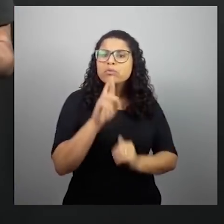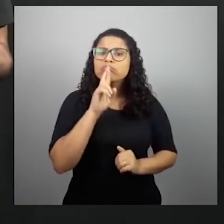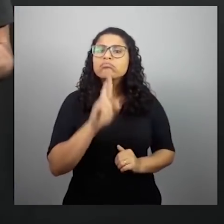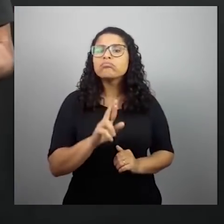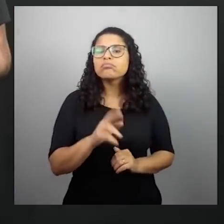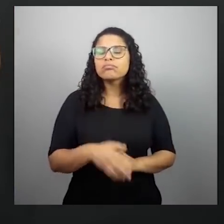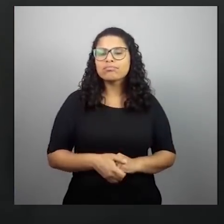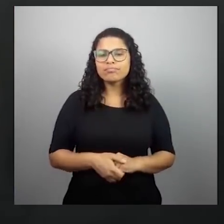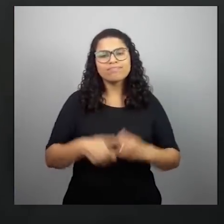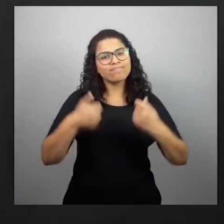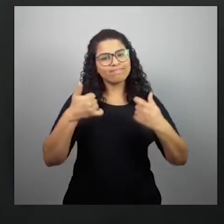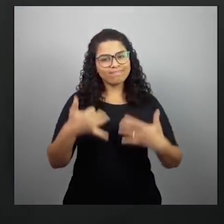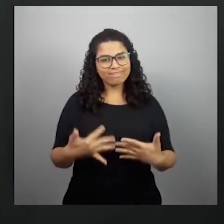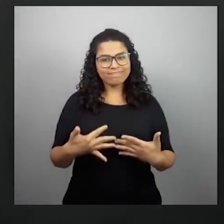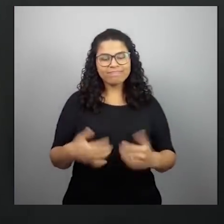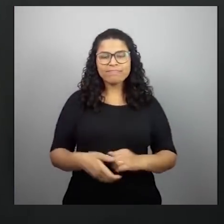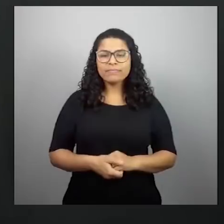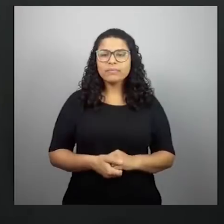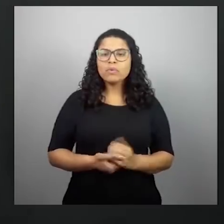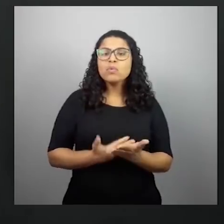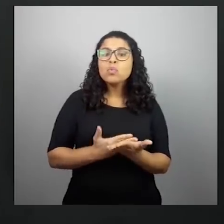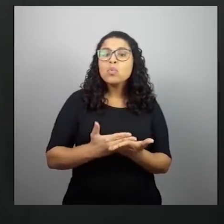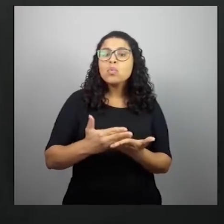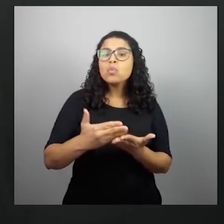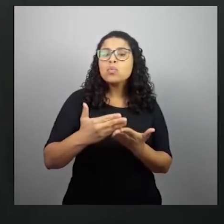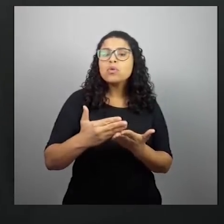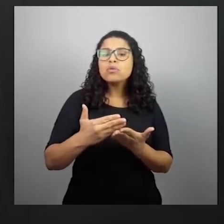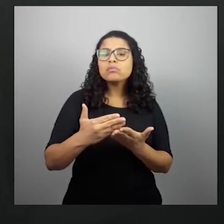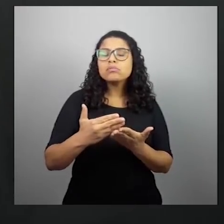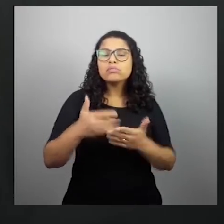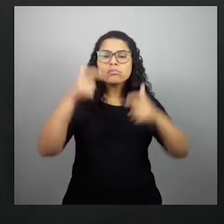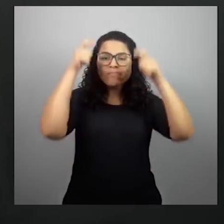digo, inicialmente, no